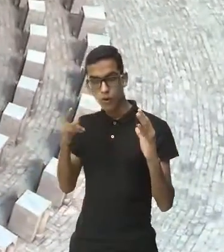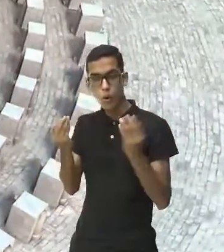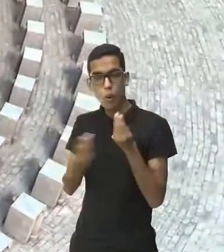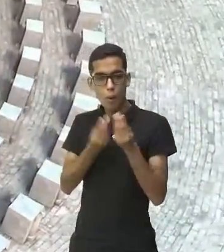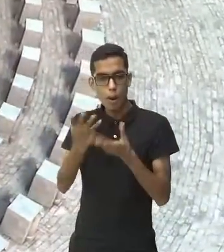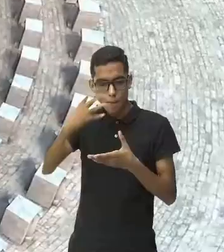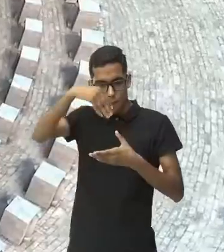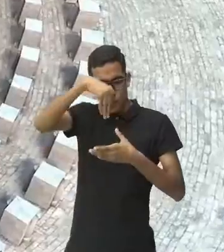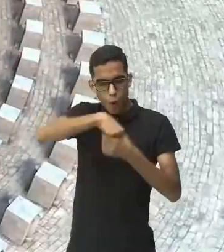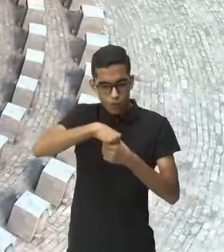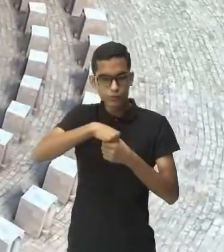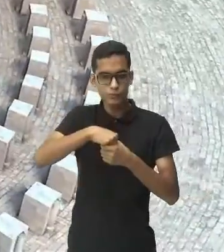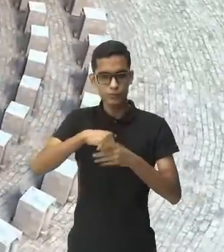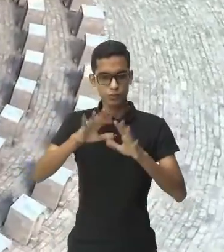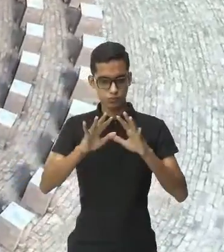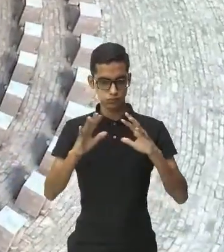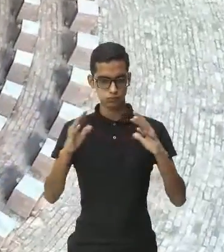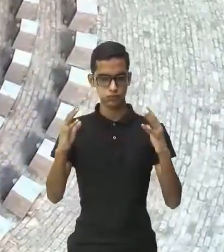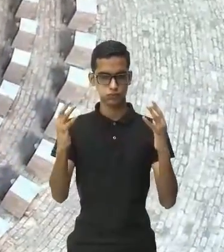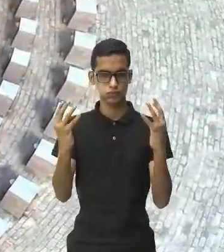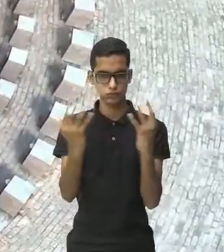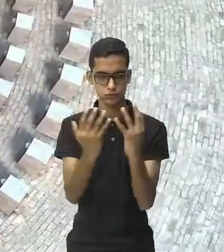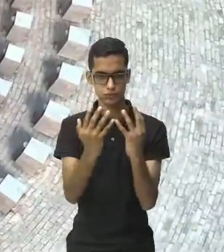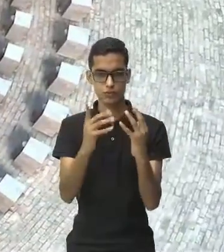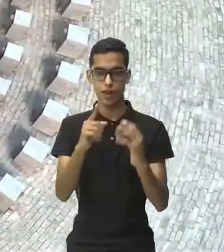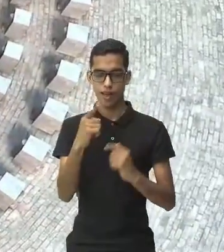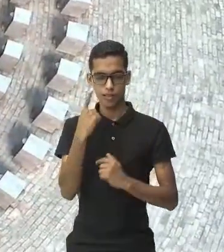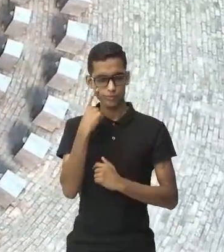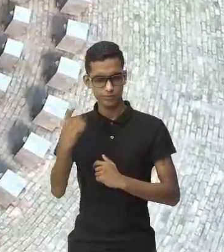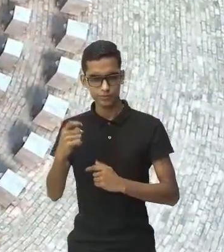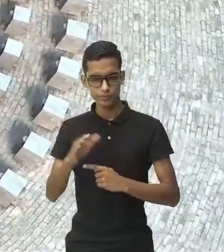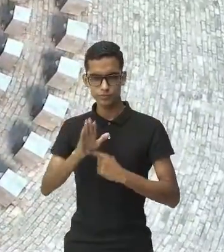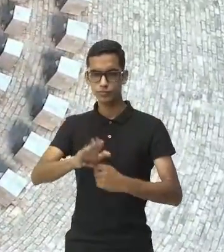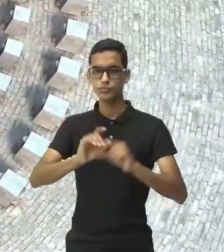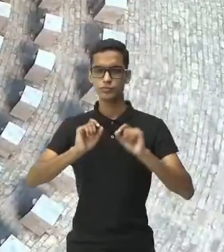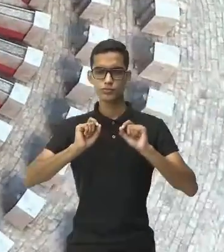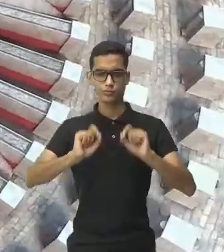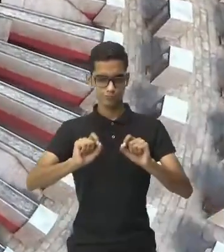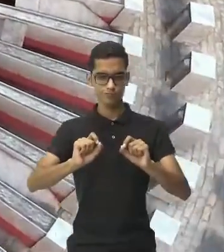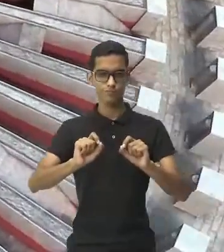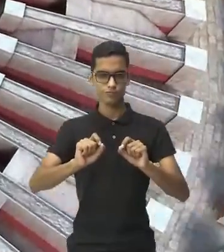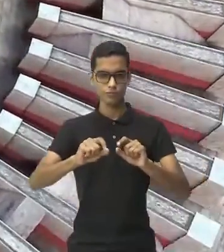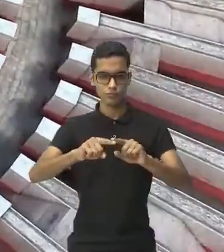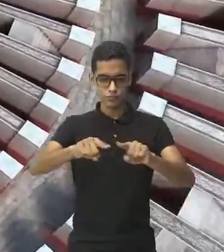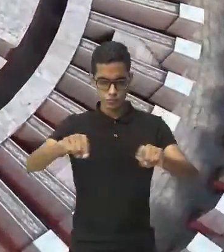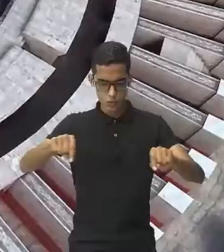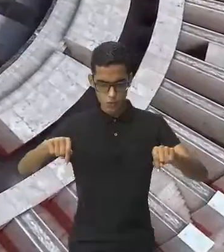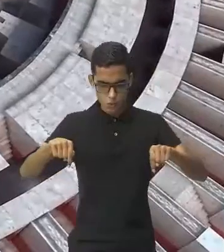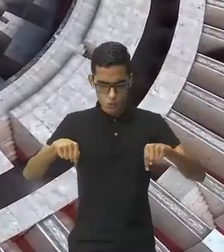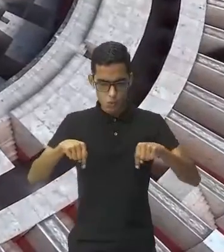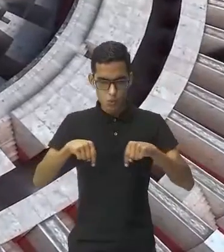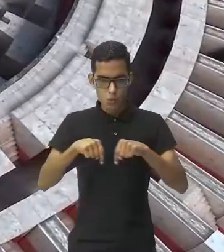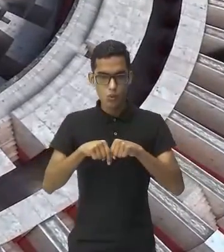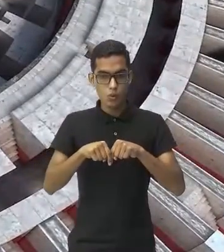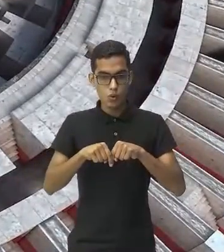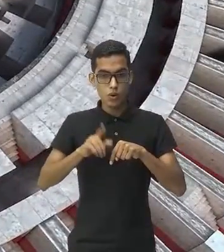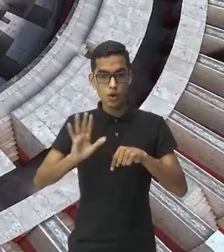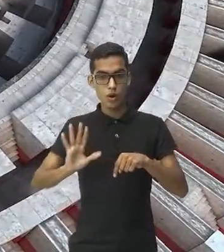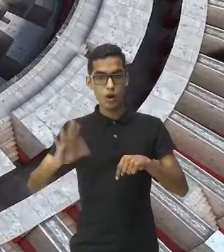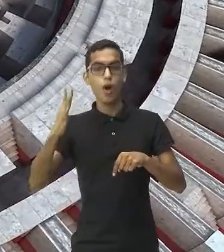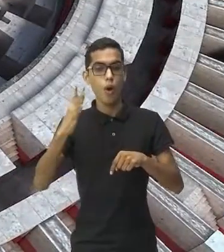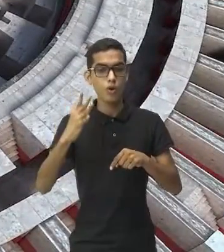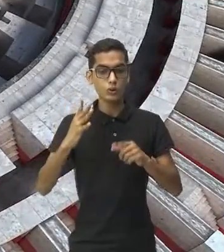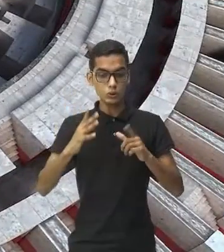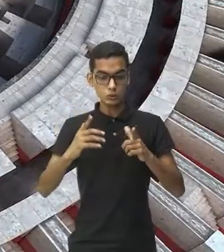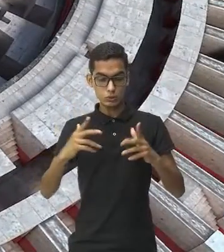É muito interessante a gente frisar que nessa arena era a arena onde aconteciam as batalhas